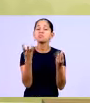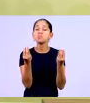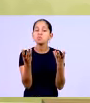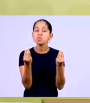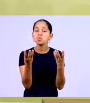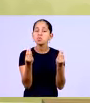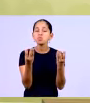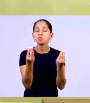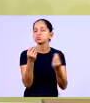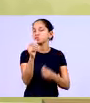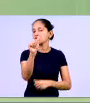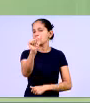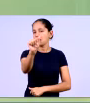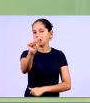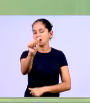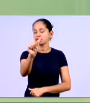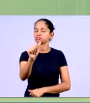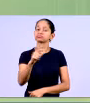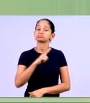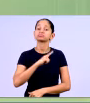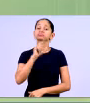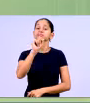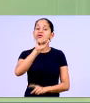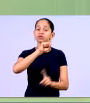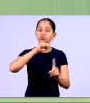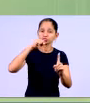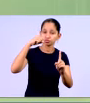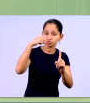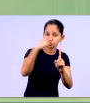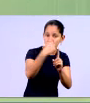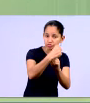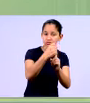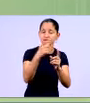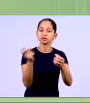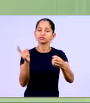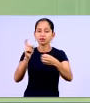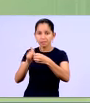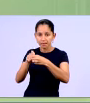A. Olha aqui, sociedade em comandita por ações,